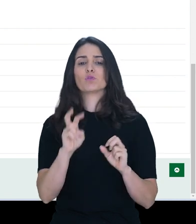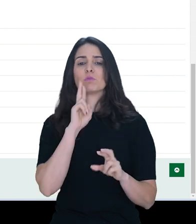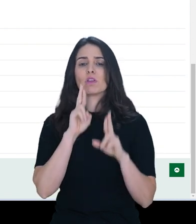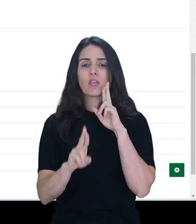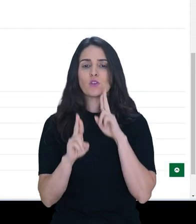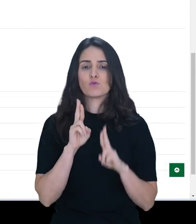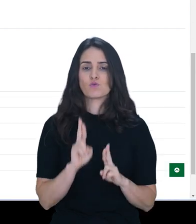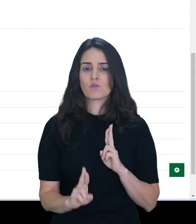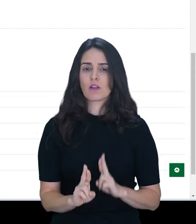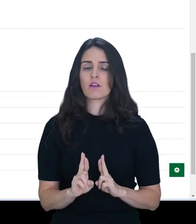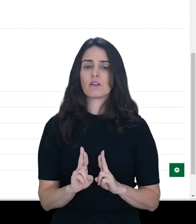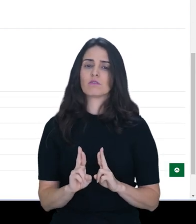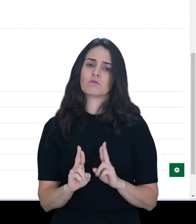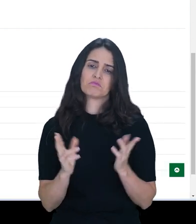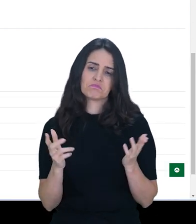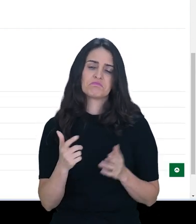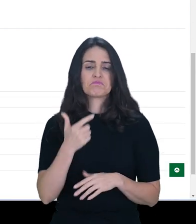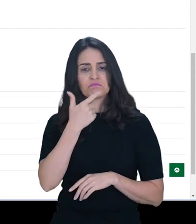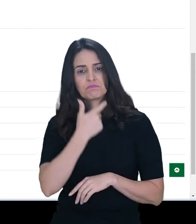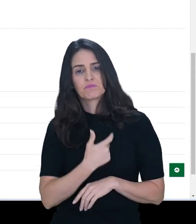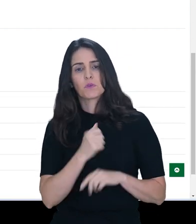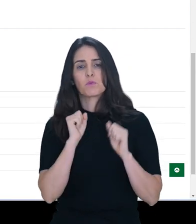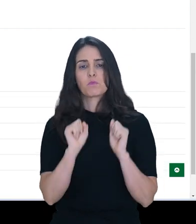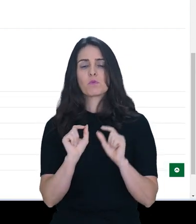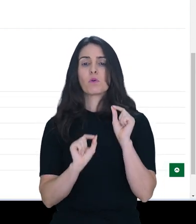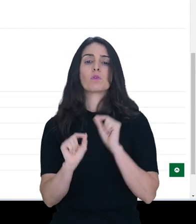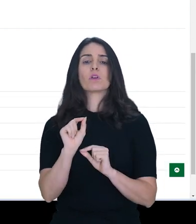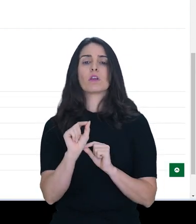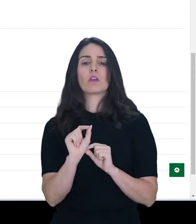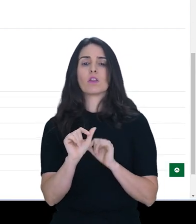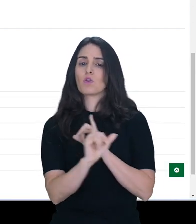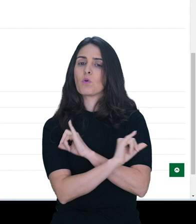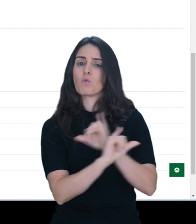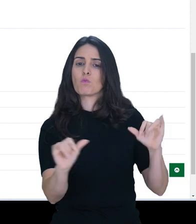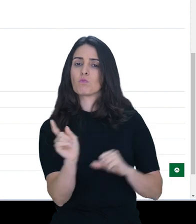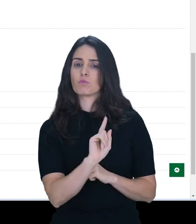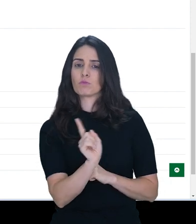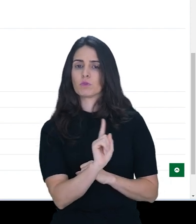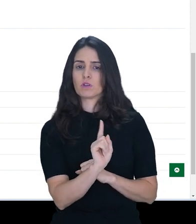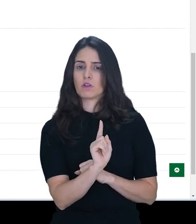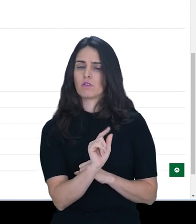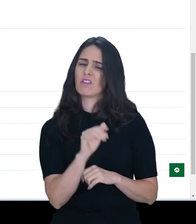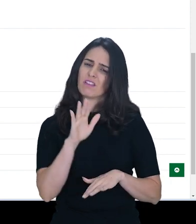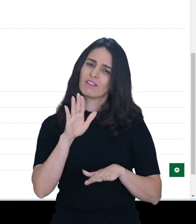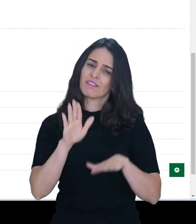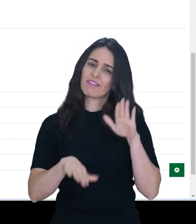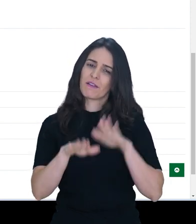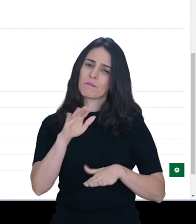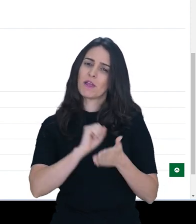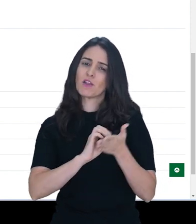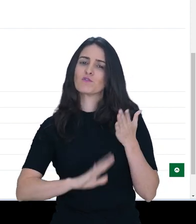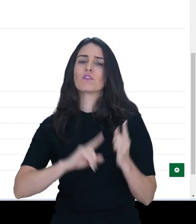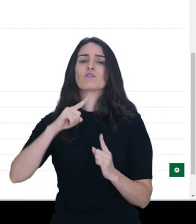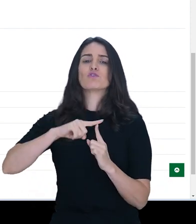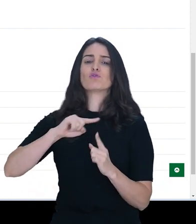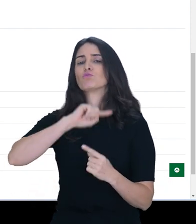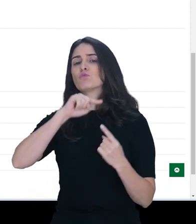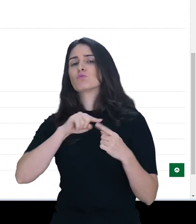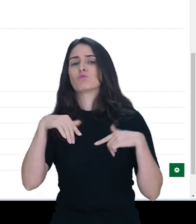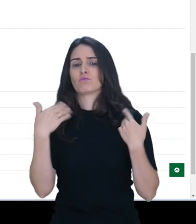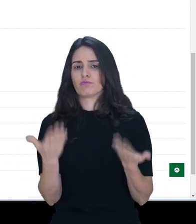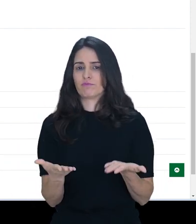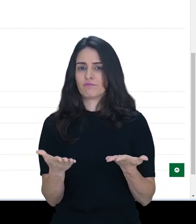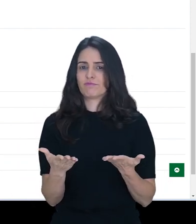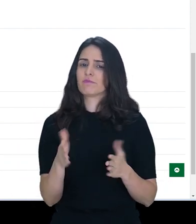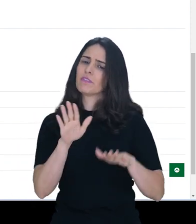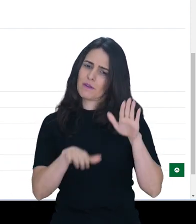aos resultados, eu posso não publicar para os estudantes, dependendo do objetivo da minha atividade. No meu